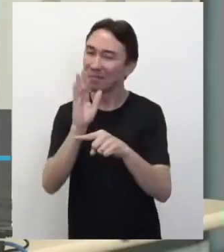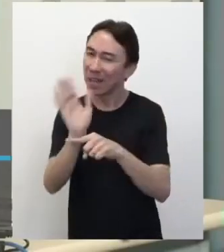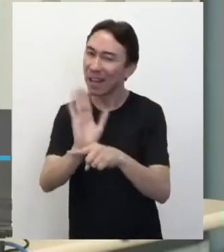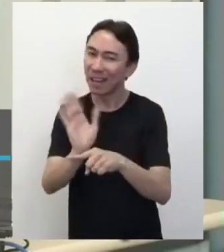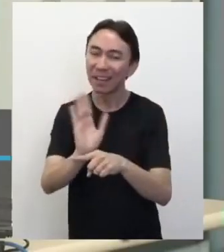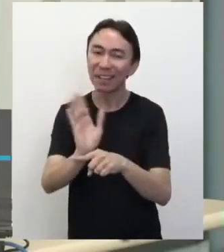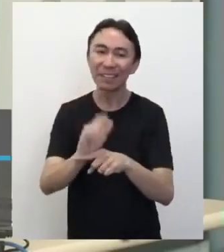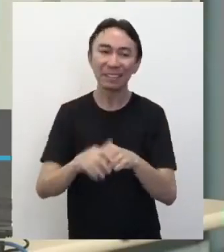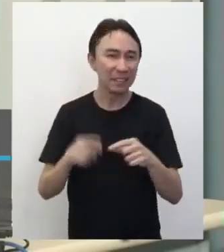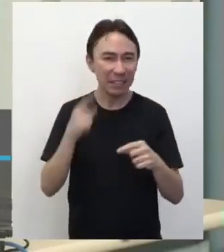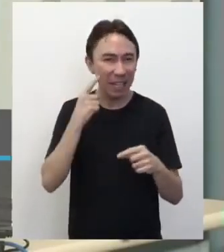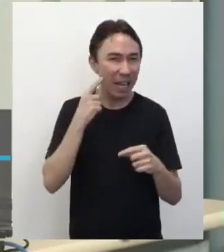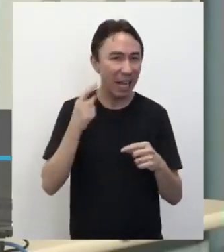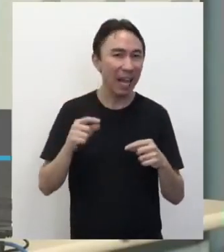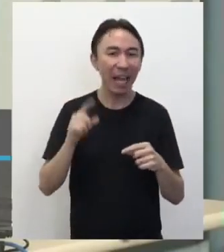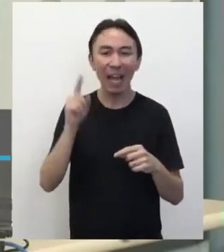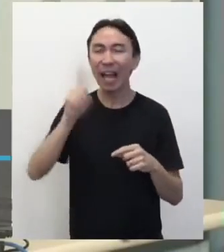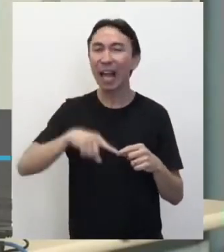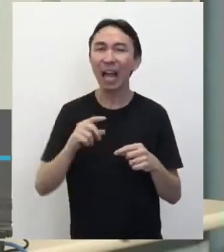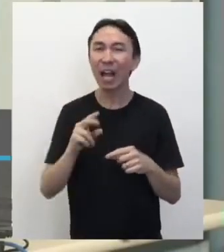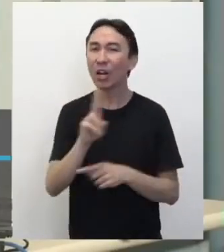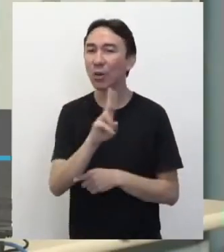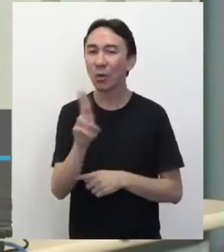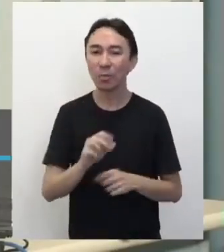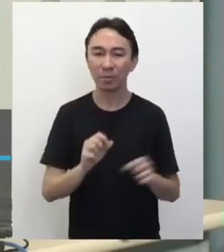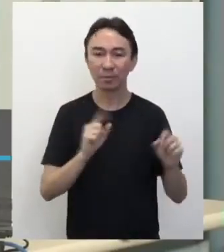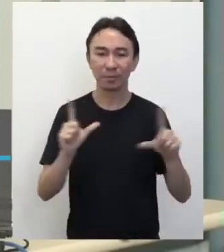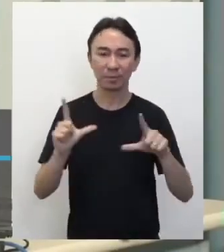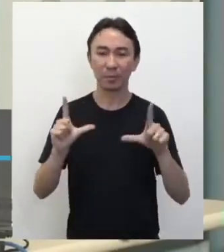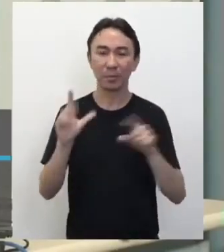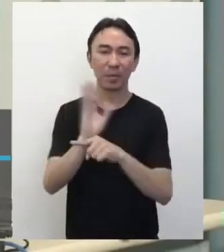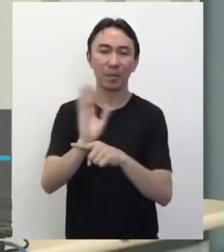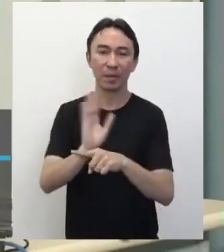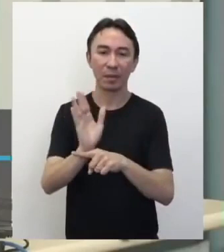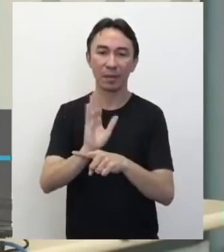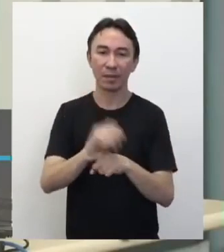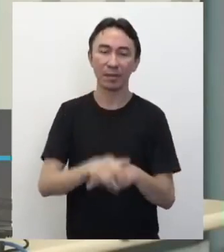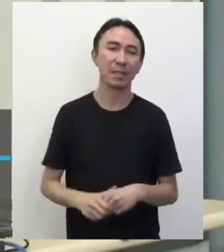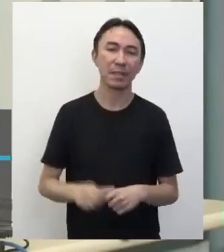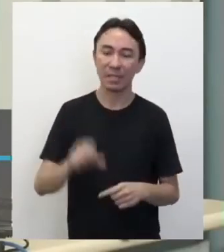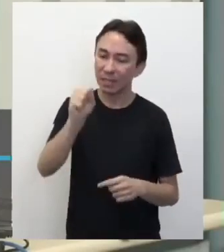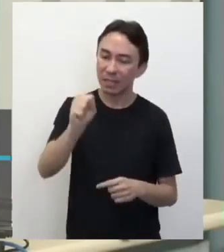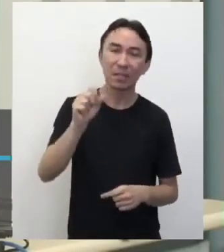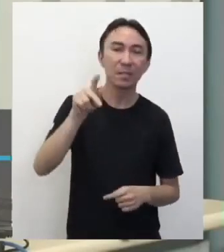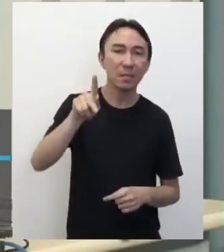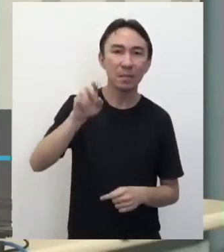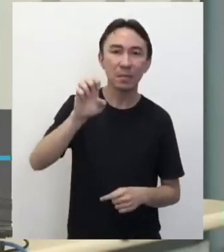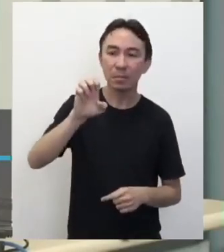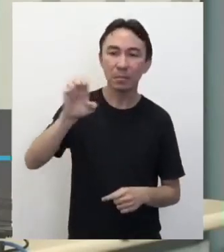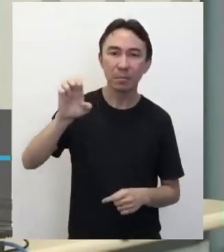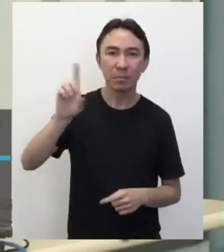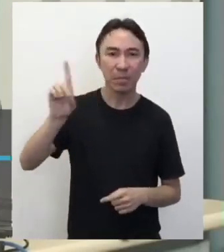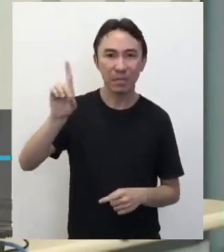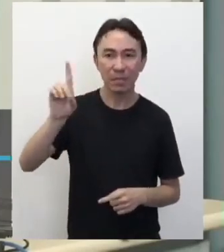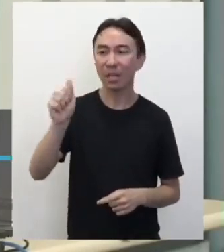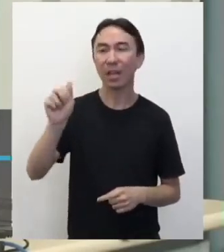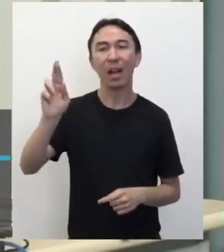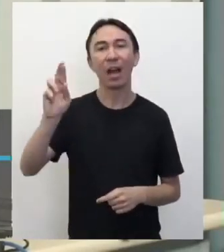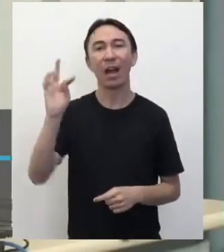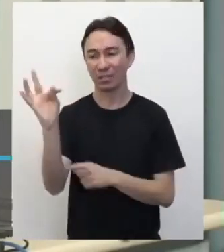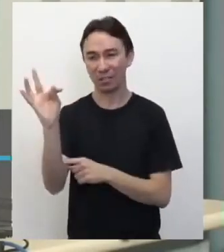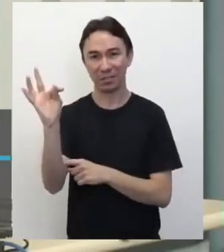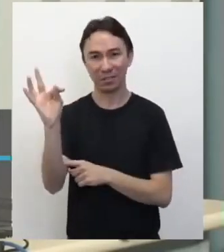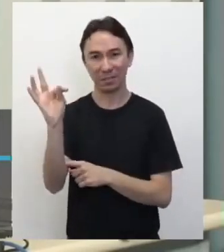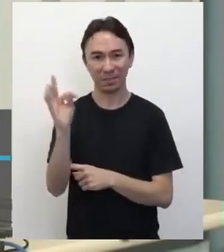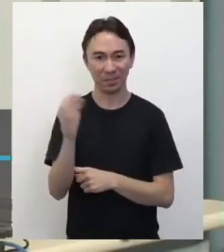videocast. Quando é nesse formato, a gente chama... Até anotei. Speed Art. Muito obrigada, aluno que me falou isso. É uma Speed